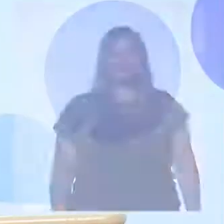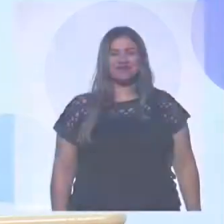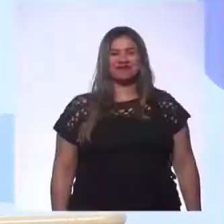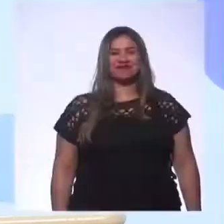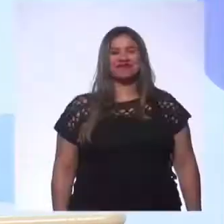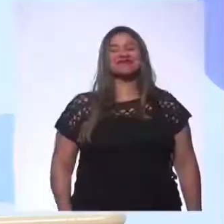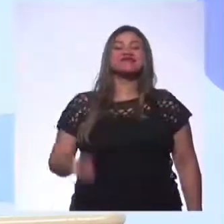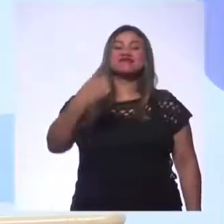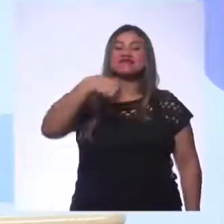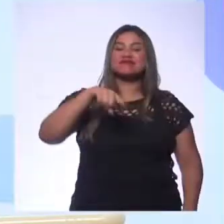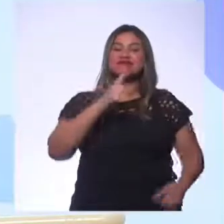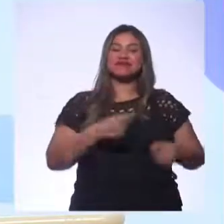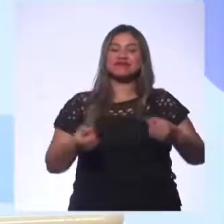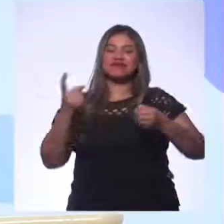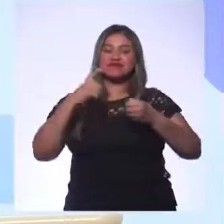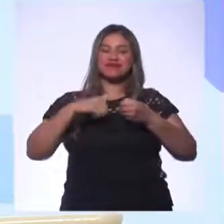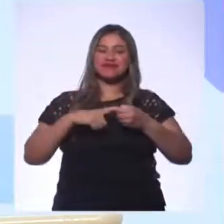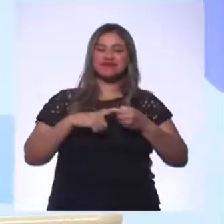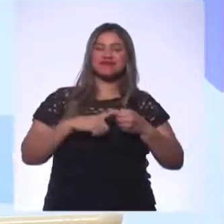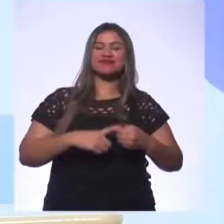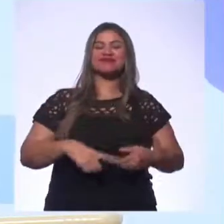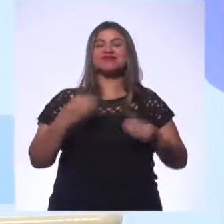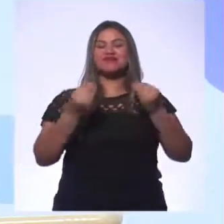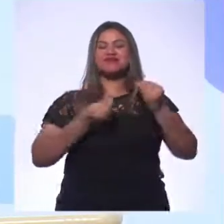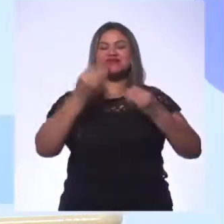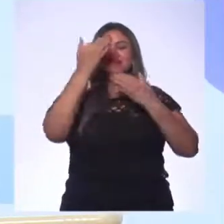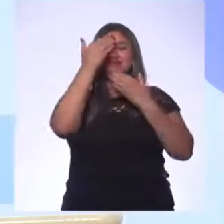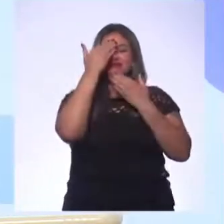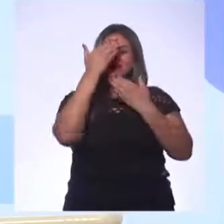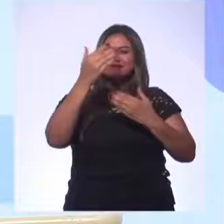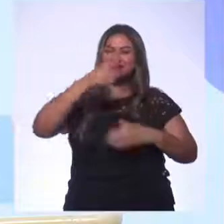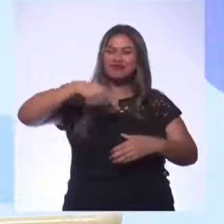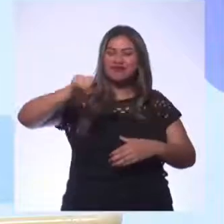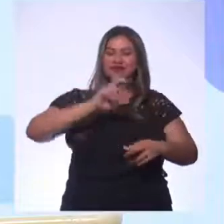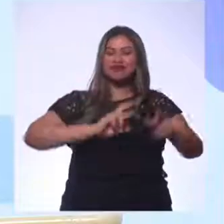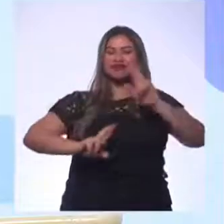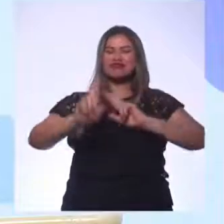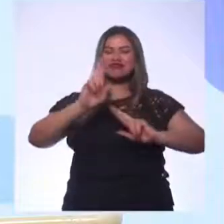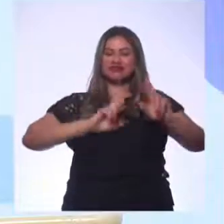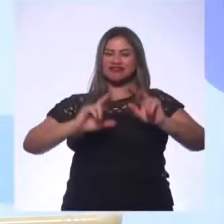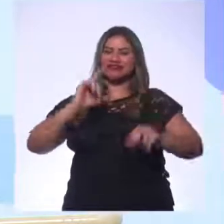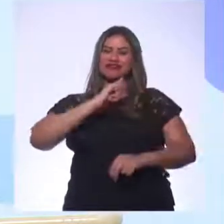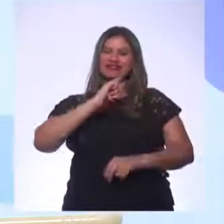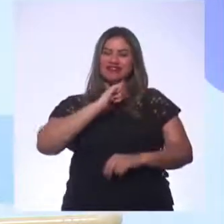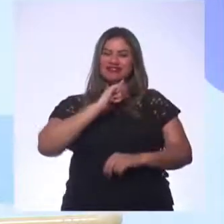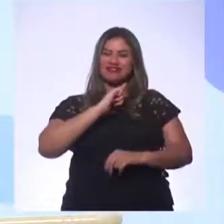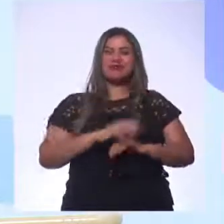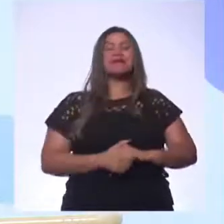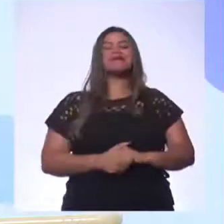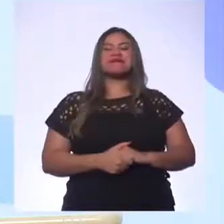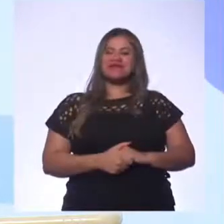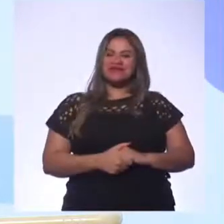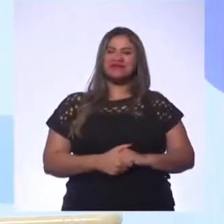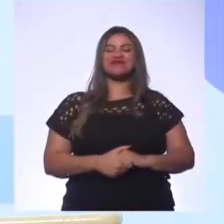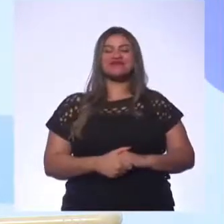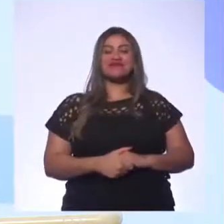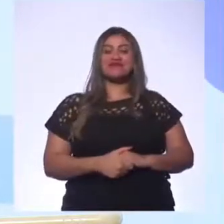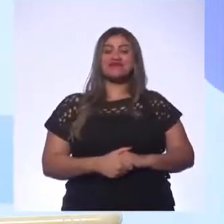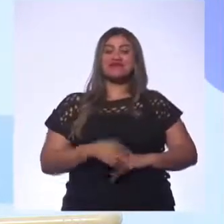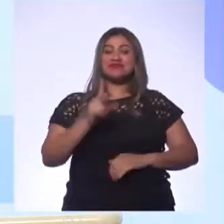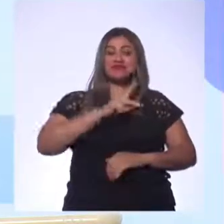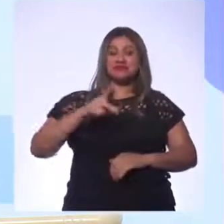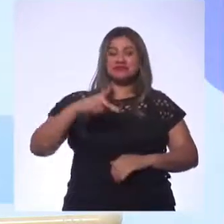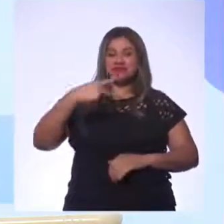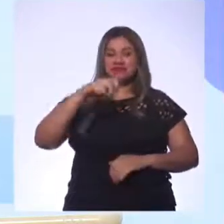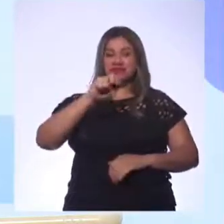Nós sempre voltamos, né, agradecendo as contribuições dos colegas professores e alunos, não é, Ed? O professor